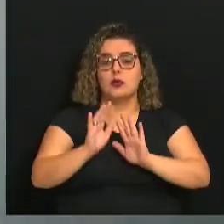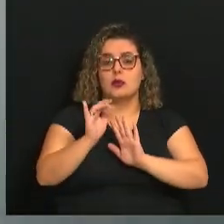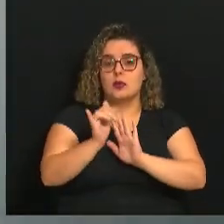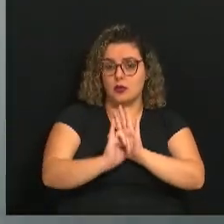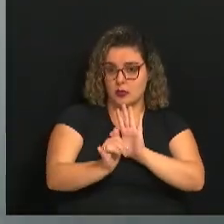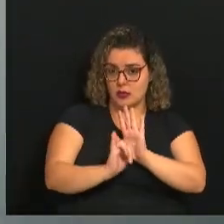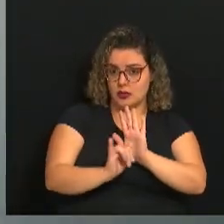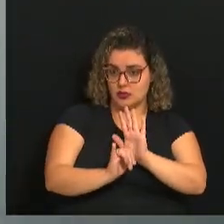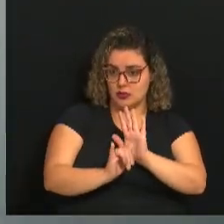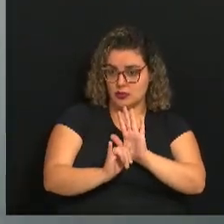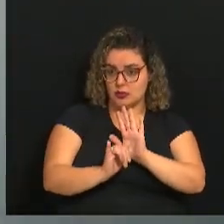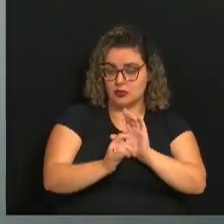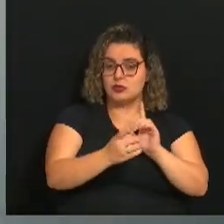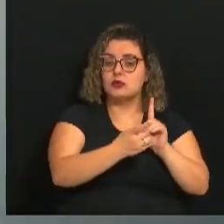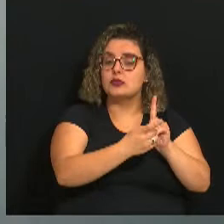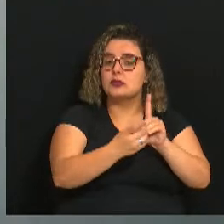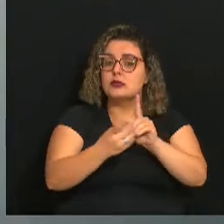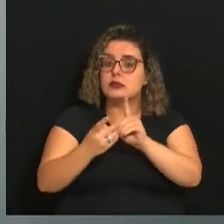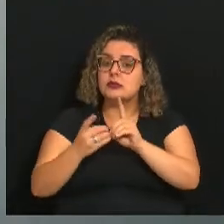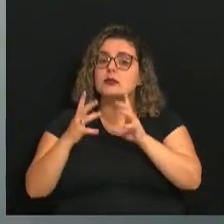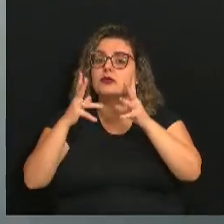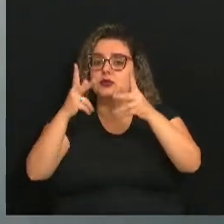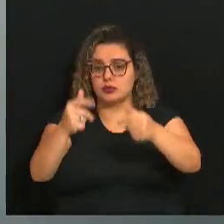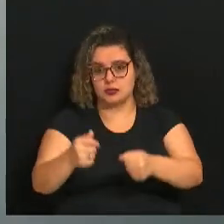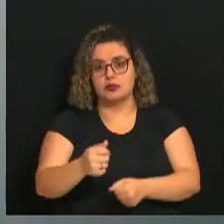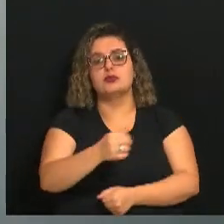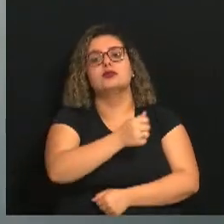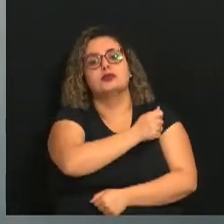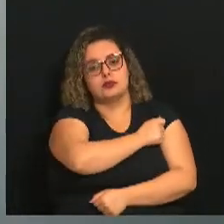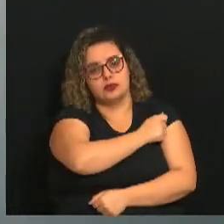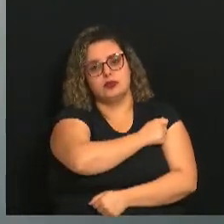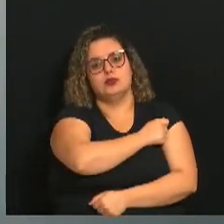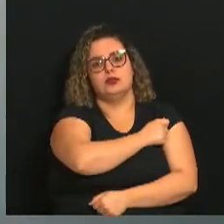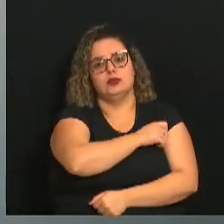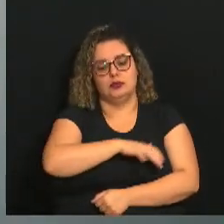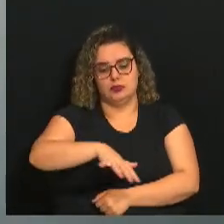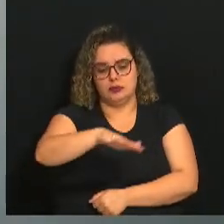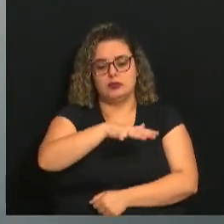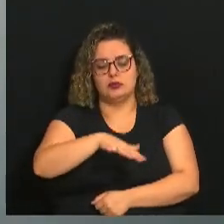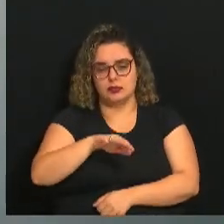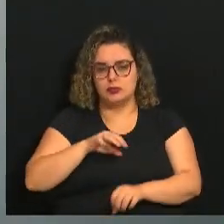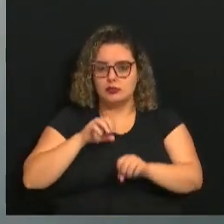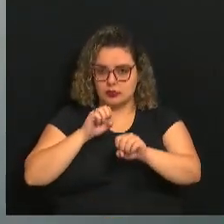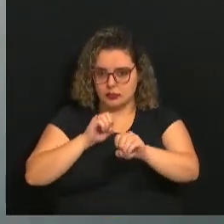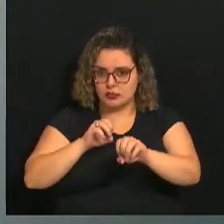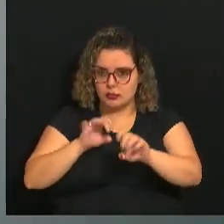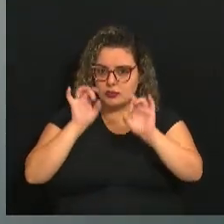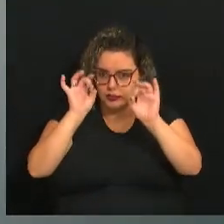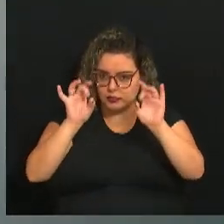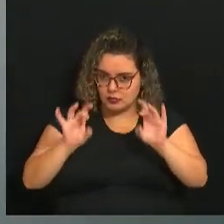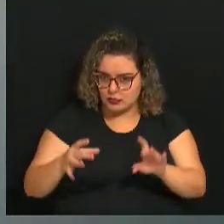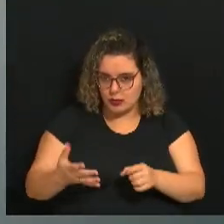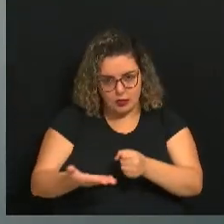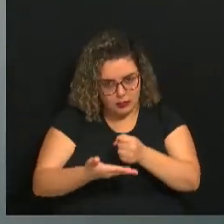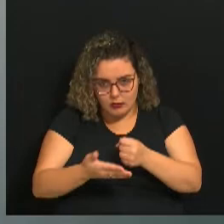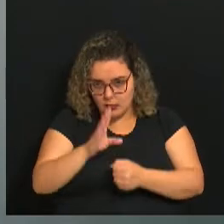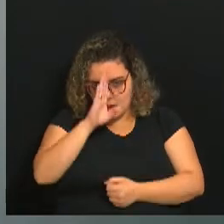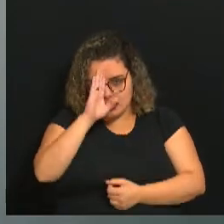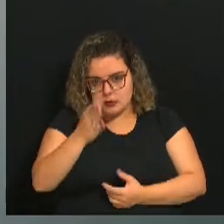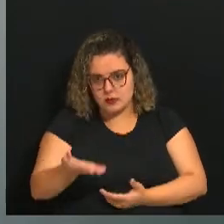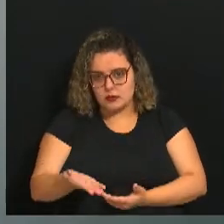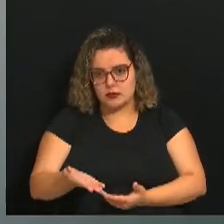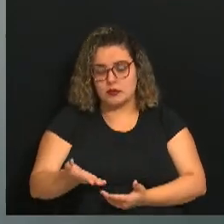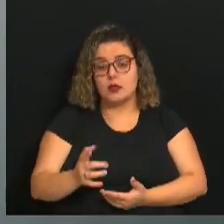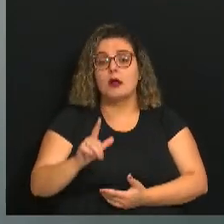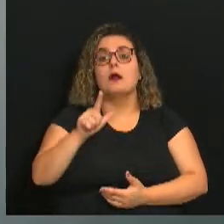atenda à necessidade dos nossos alunos de educação especial. Esse é o princípio básico, né? Depois de